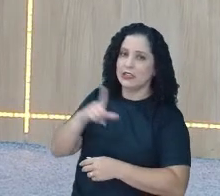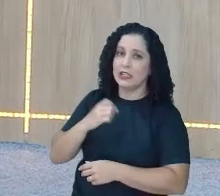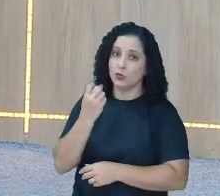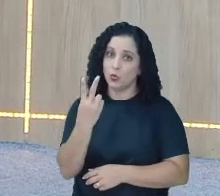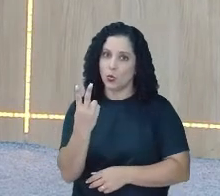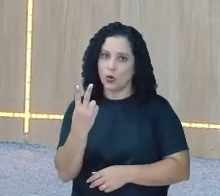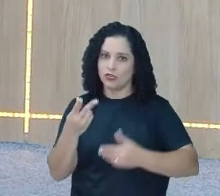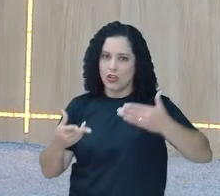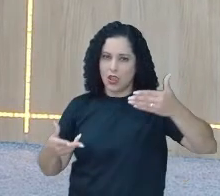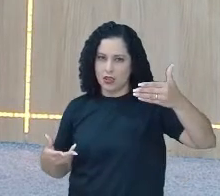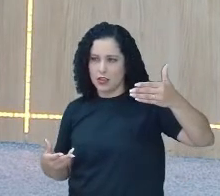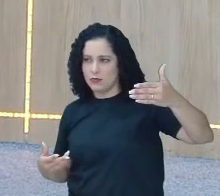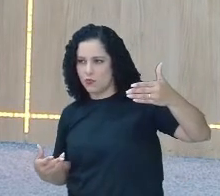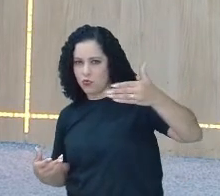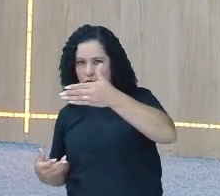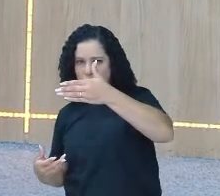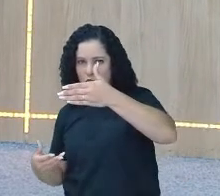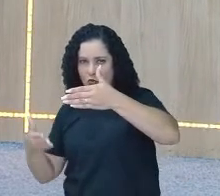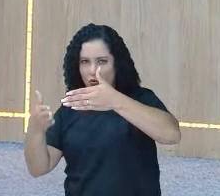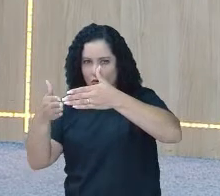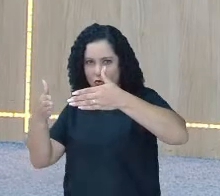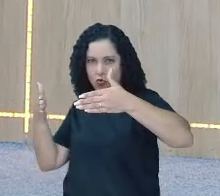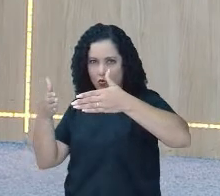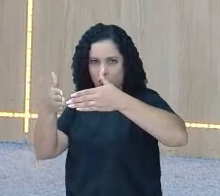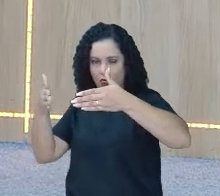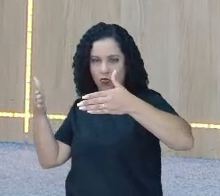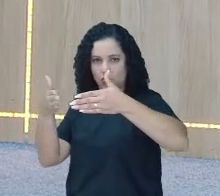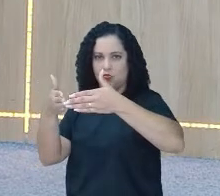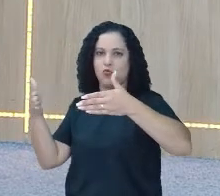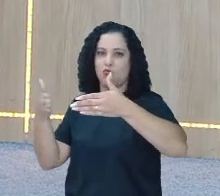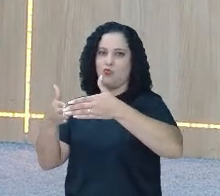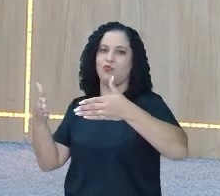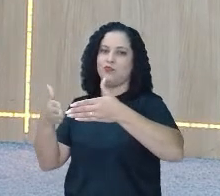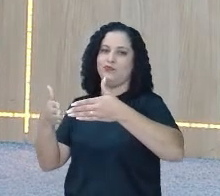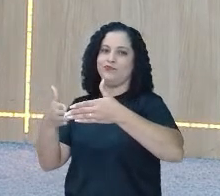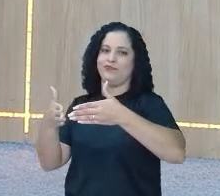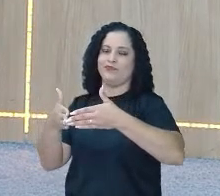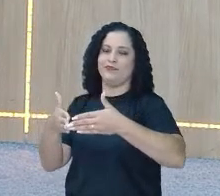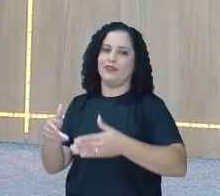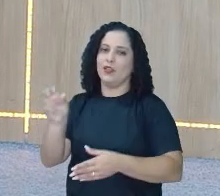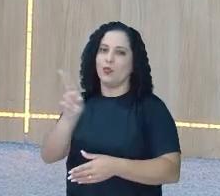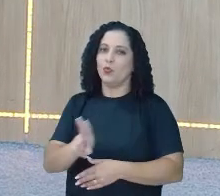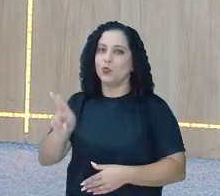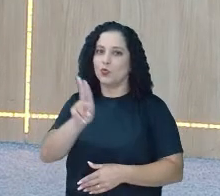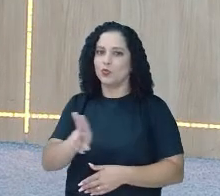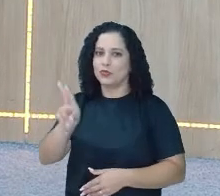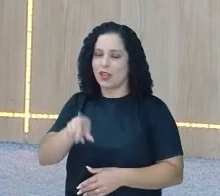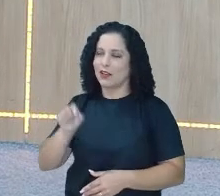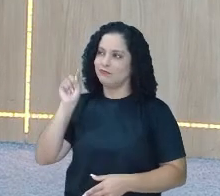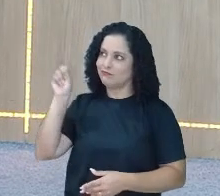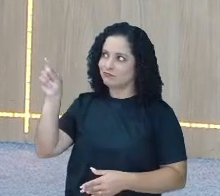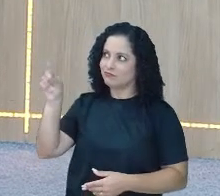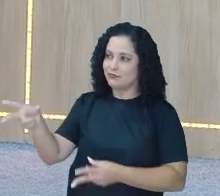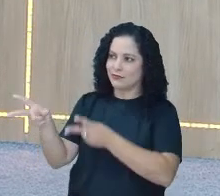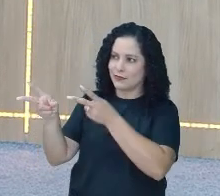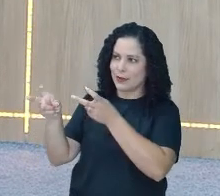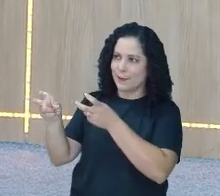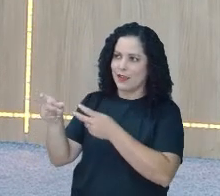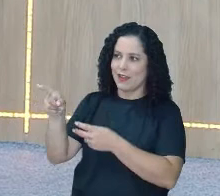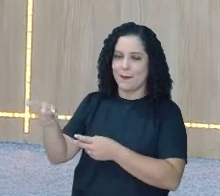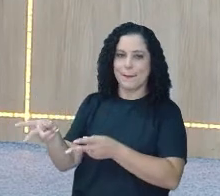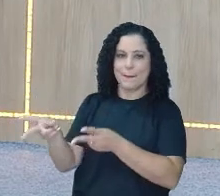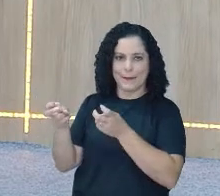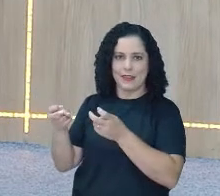duas angulações bem parecidas com o que a gente está falando agora, né? Se a gente utilizar essa relação aí, ó, o ângulo é bem